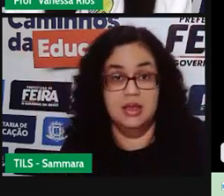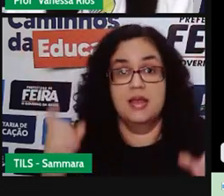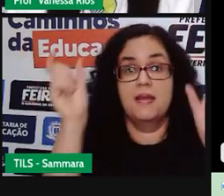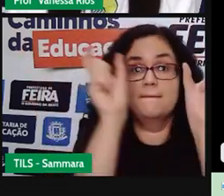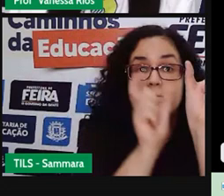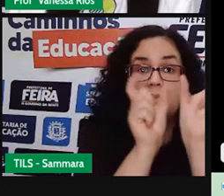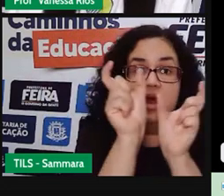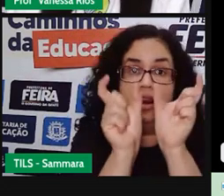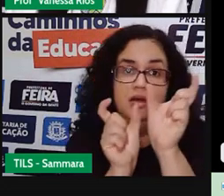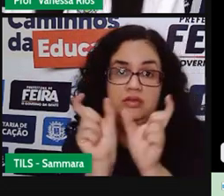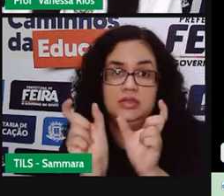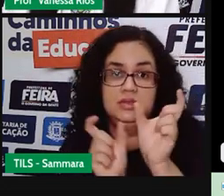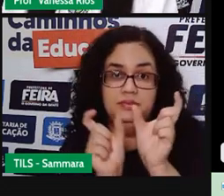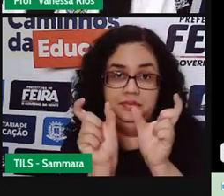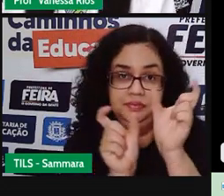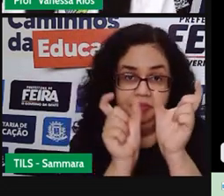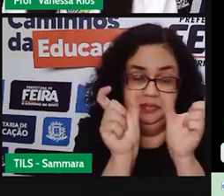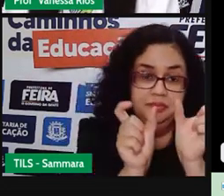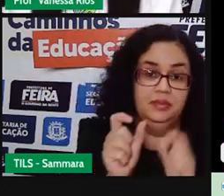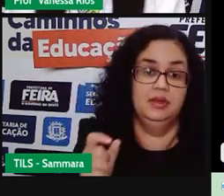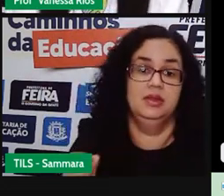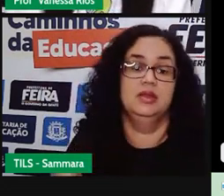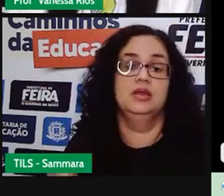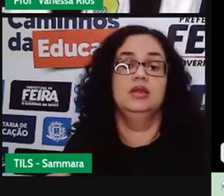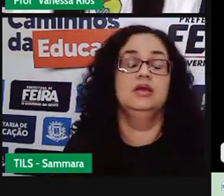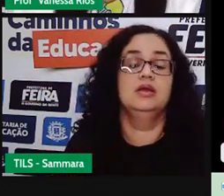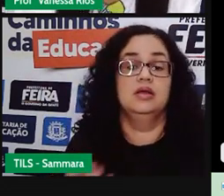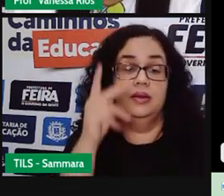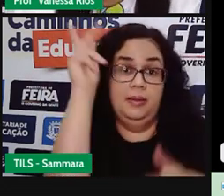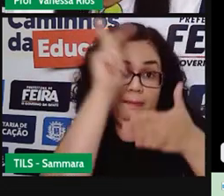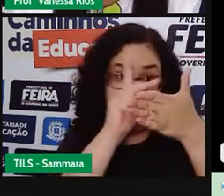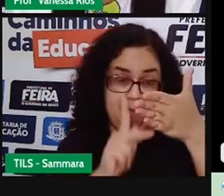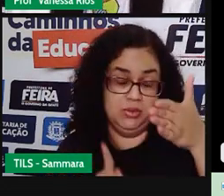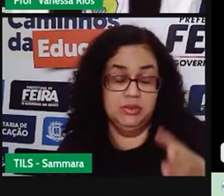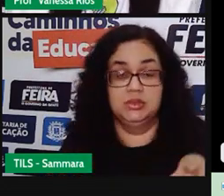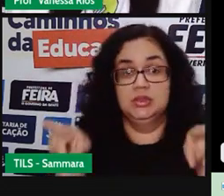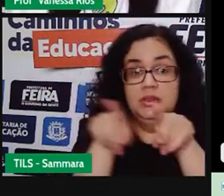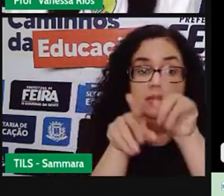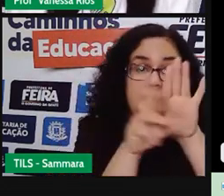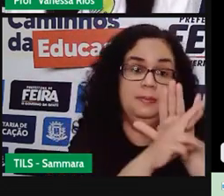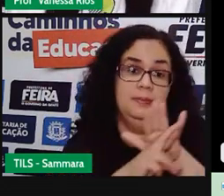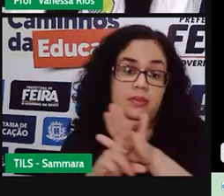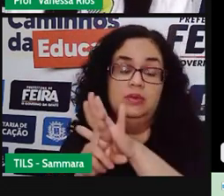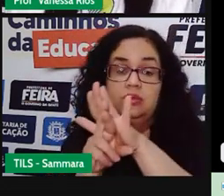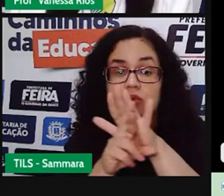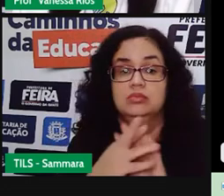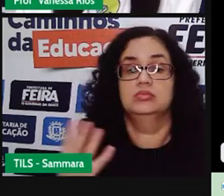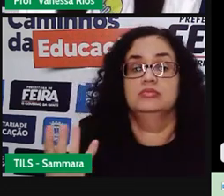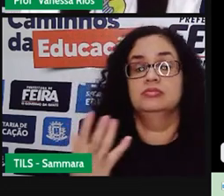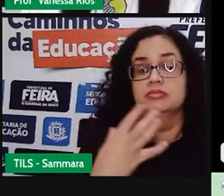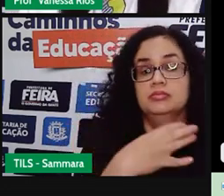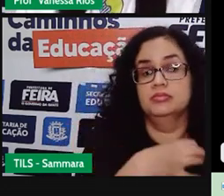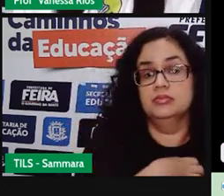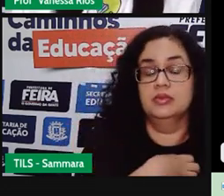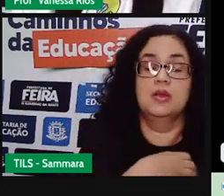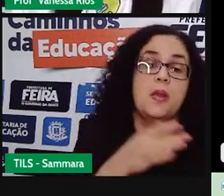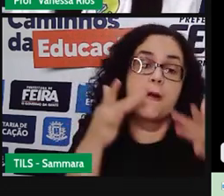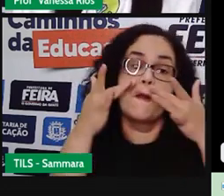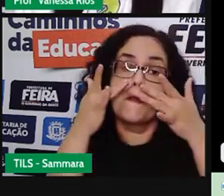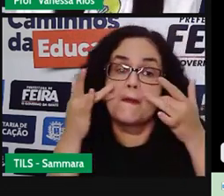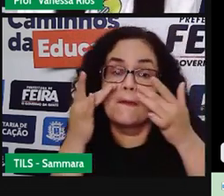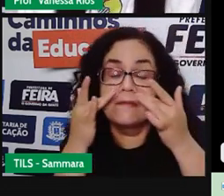nos próprios gestos, numa apresentação teatral, numa apresentação de dança. Então, por isso que a prof fala, poesia,